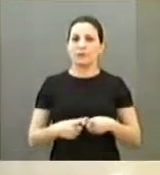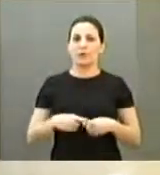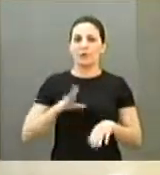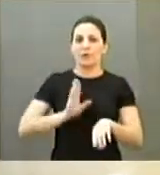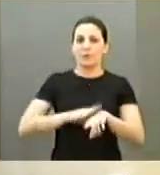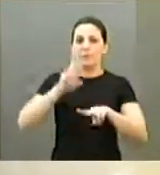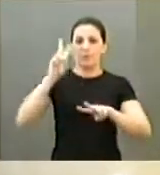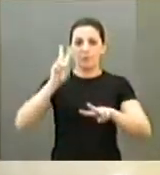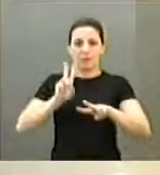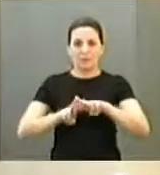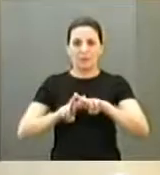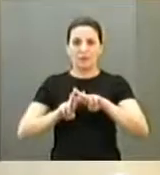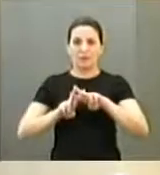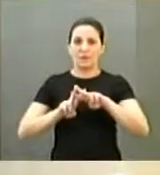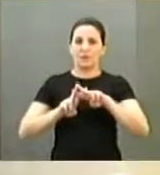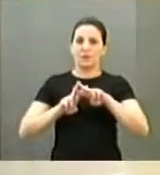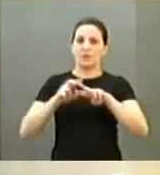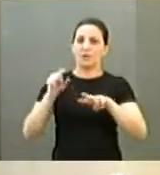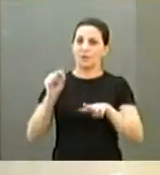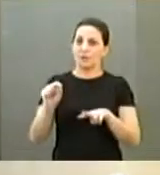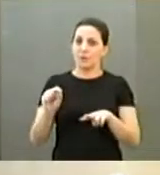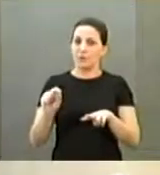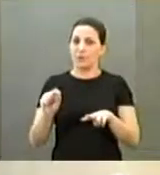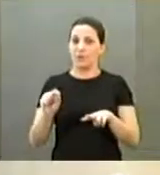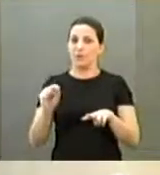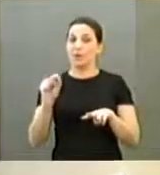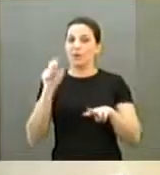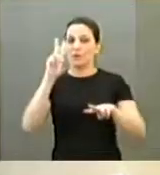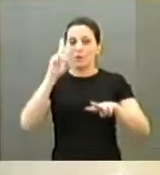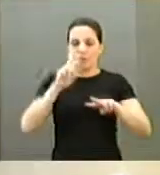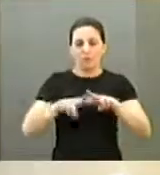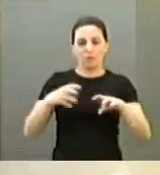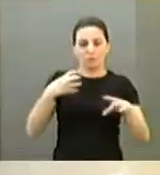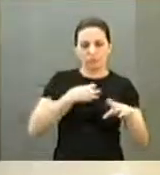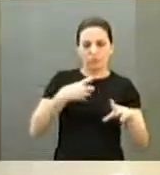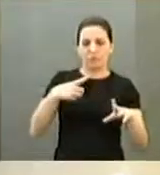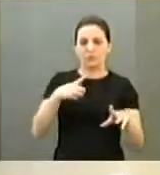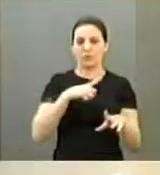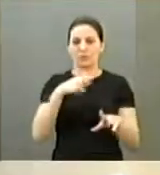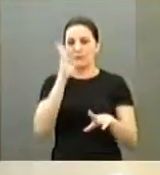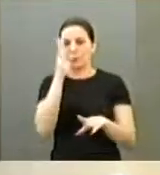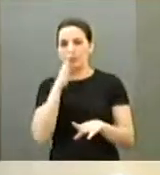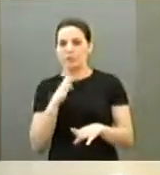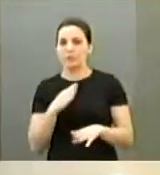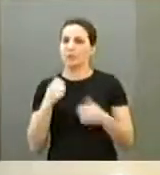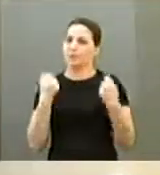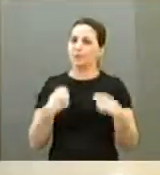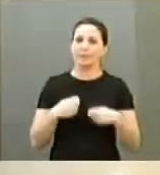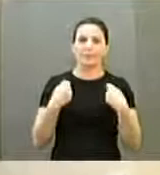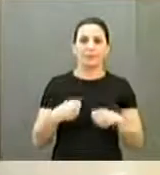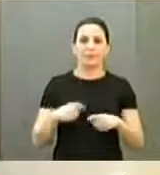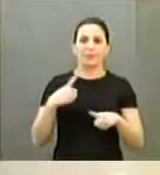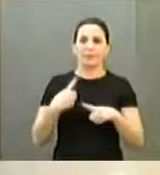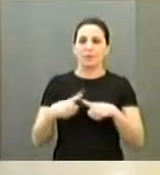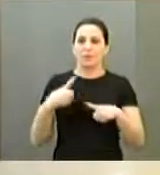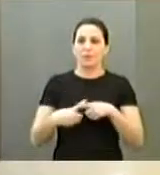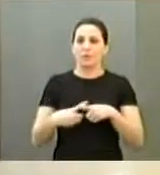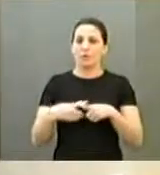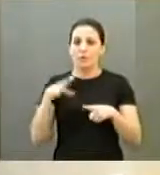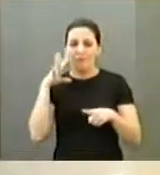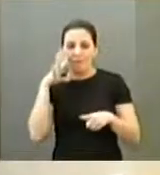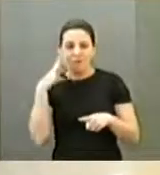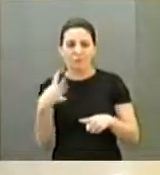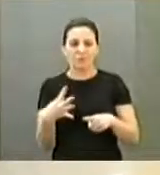cadeia, decididamente, a cadeia que nós temos no Brasil, nós não precisamos, porque ela não está produzindo